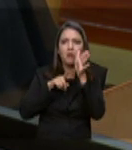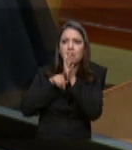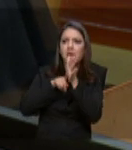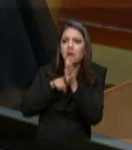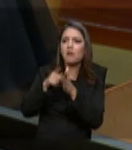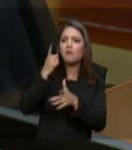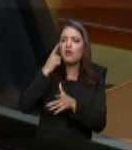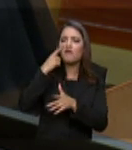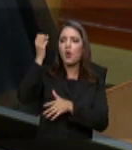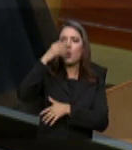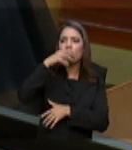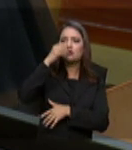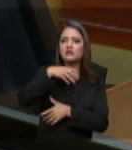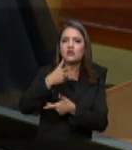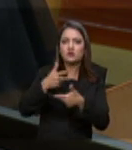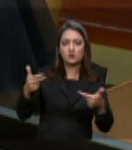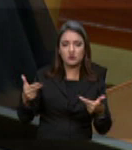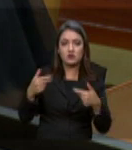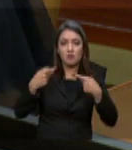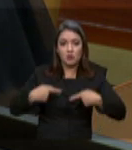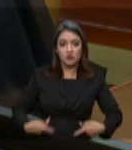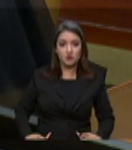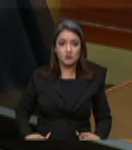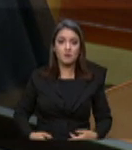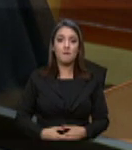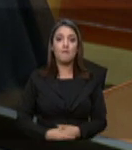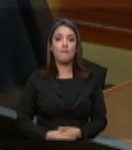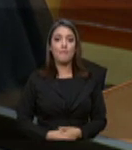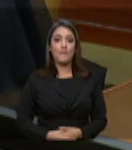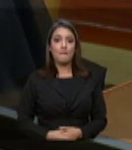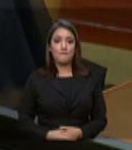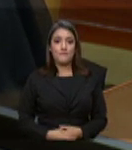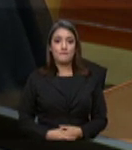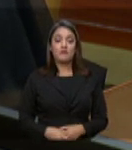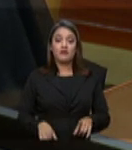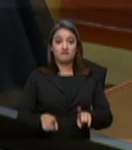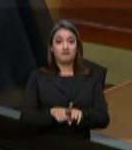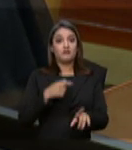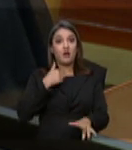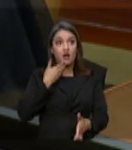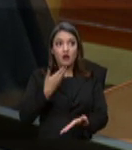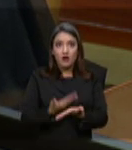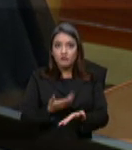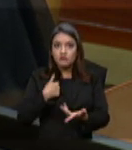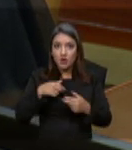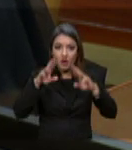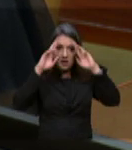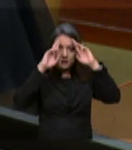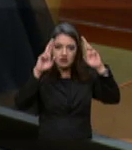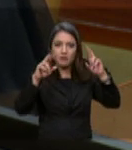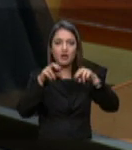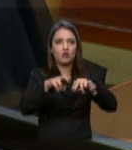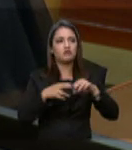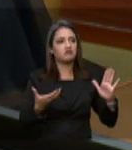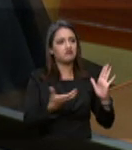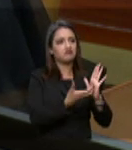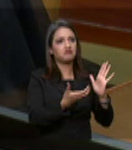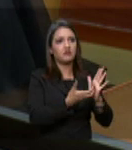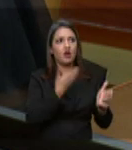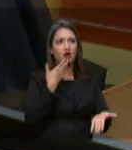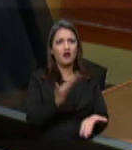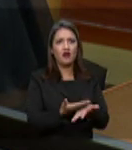se os manifestos excessos e sua reprovável conduta consegui no aqui em minha perplexidade Com todo o respeito que tenho pelo nosso Parlamento